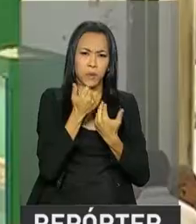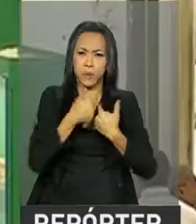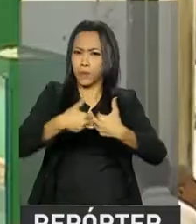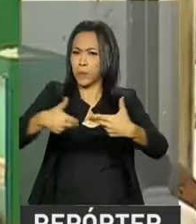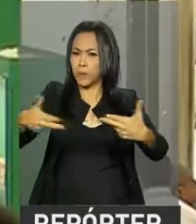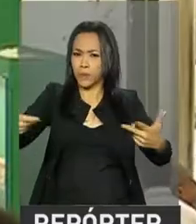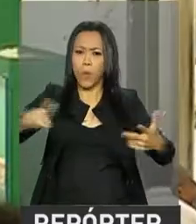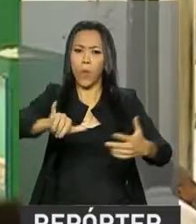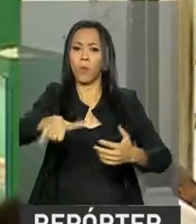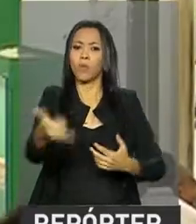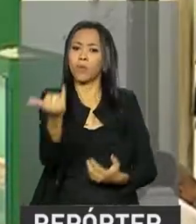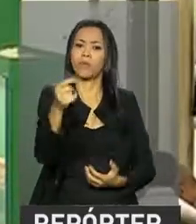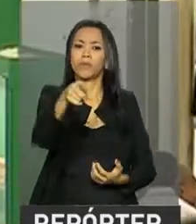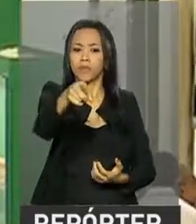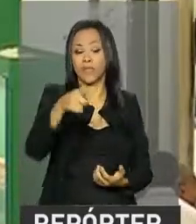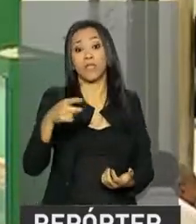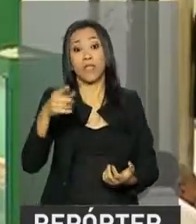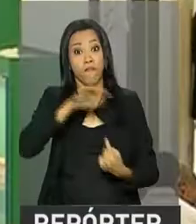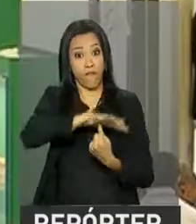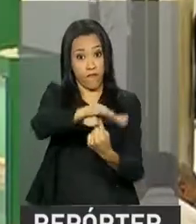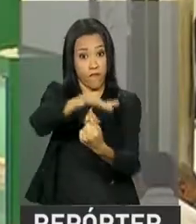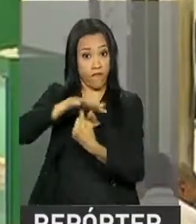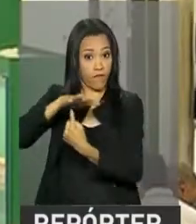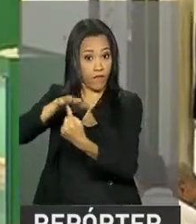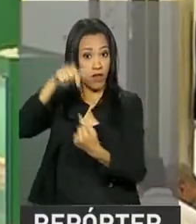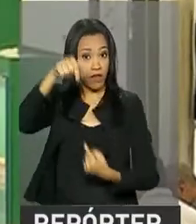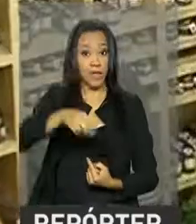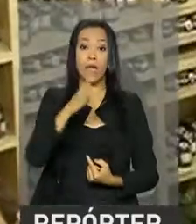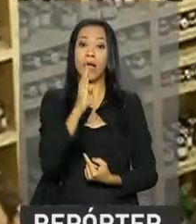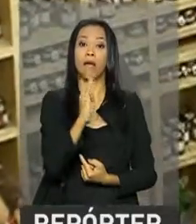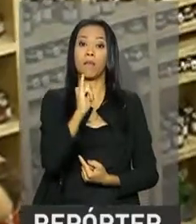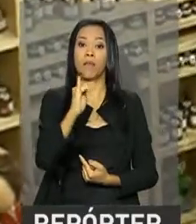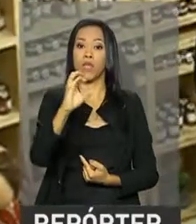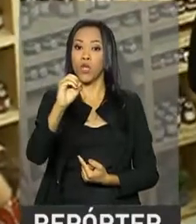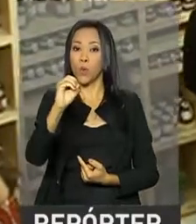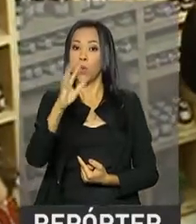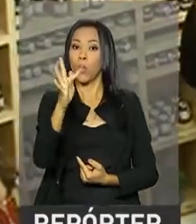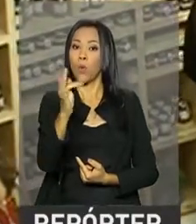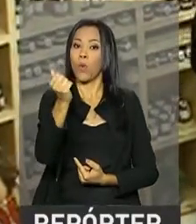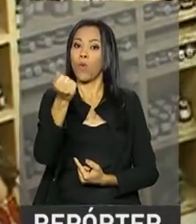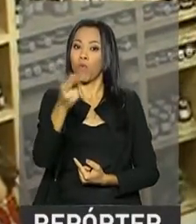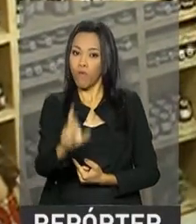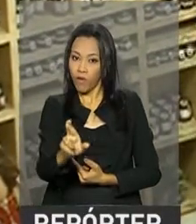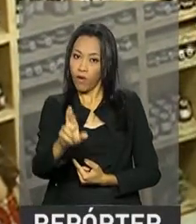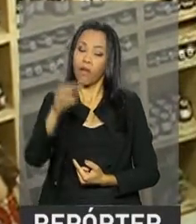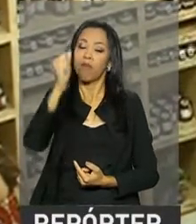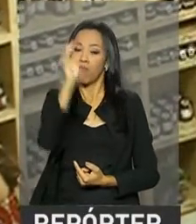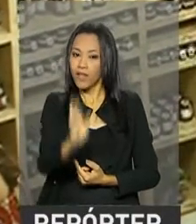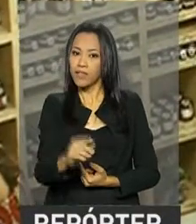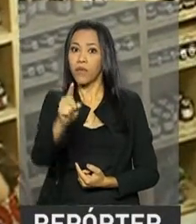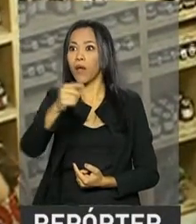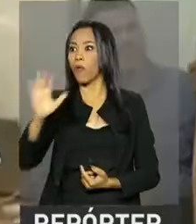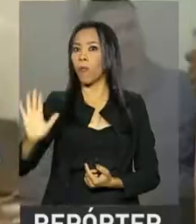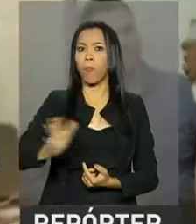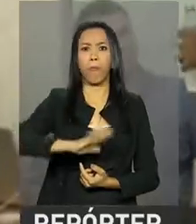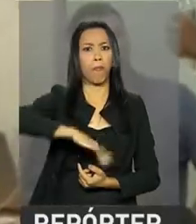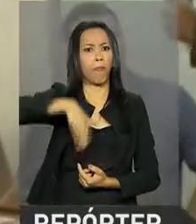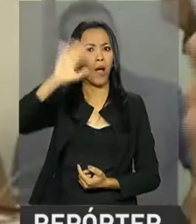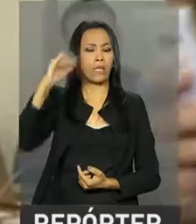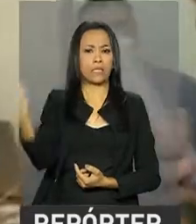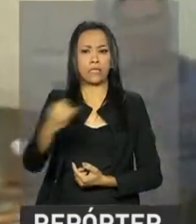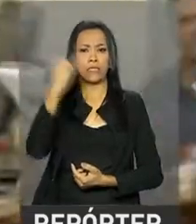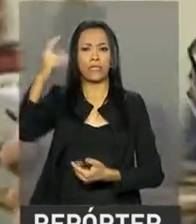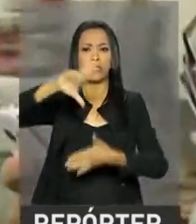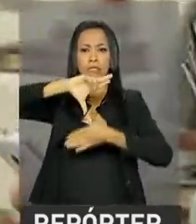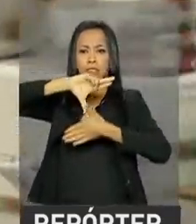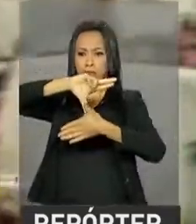oportunidades, celebrado em grandes feiras como a Biofar Brasil, considerada o maior evento da categoria na América Latina. Rogério,